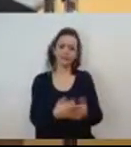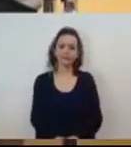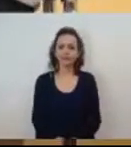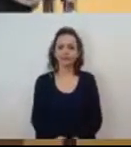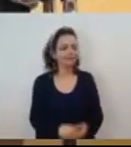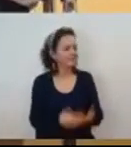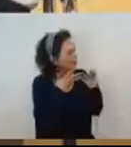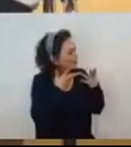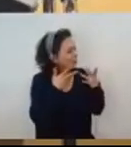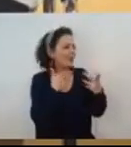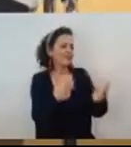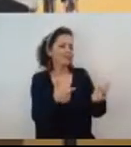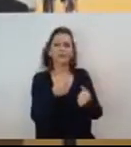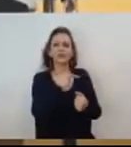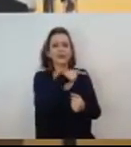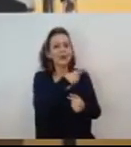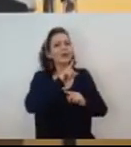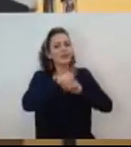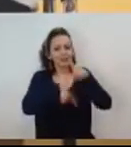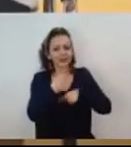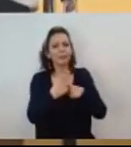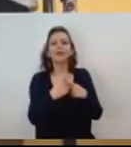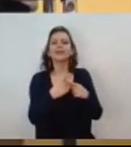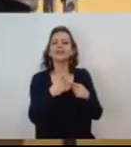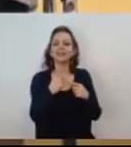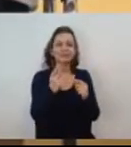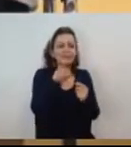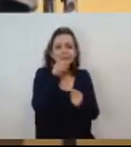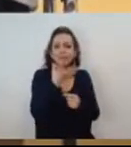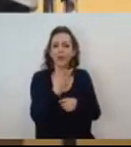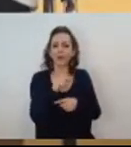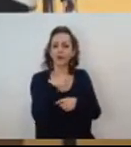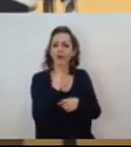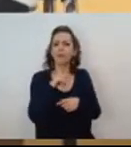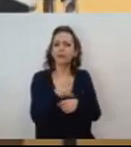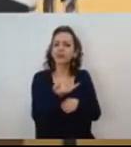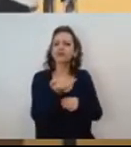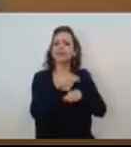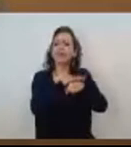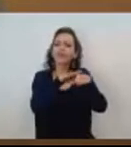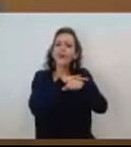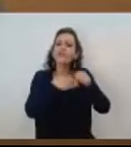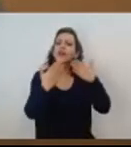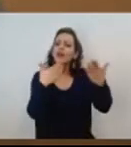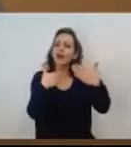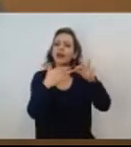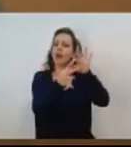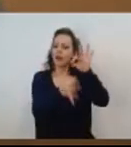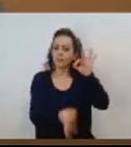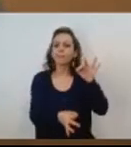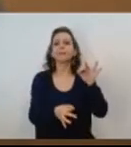depois para gente poder entender mais aliás Com certeza Vale todo mundo aqui que está nos assistindo